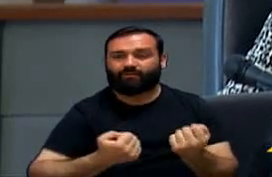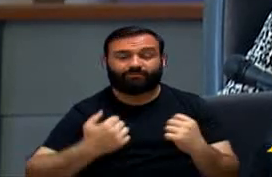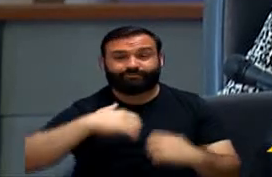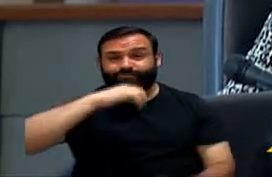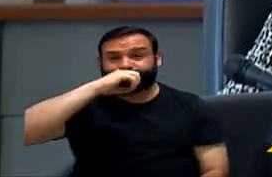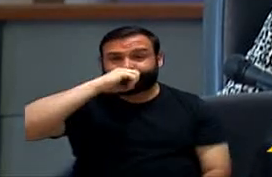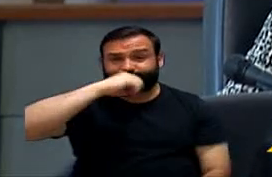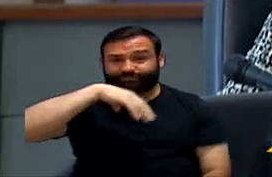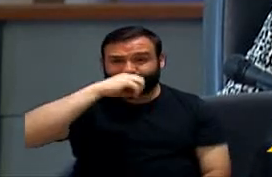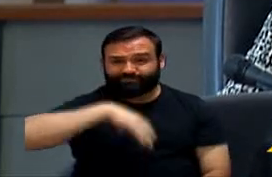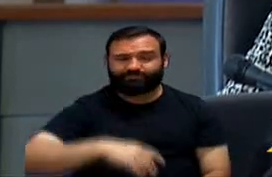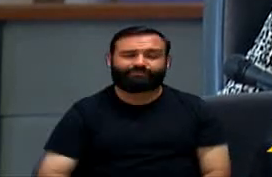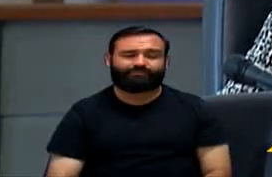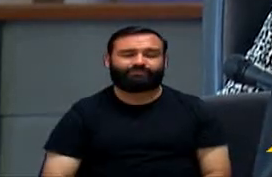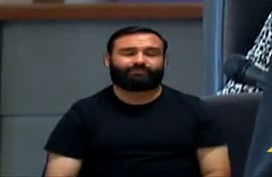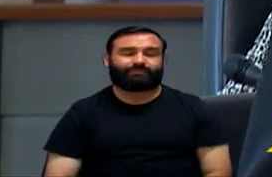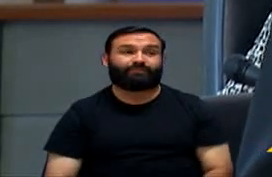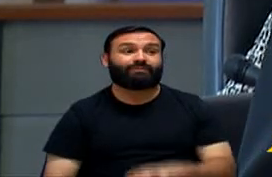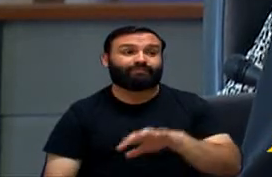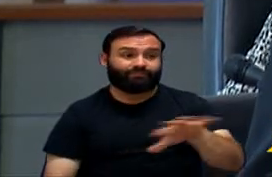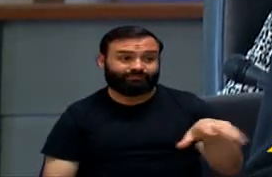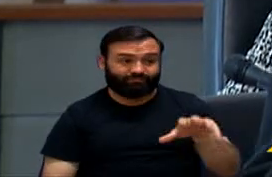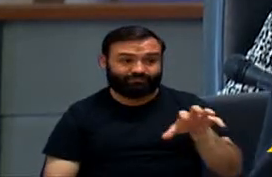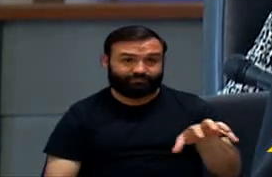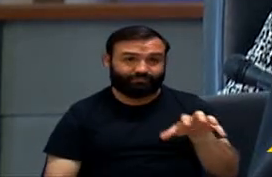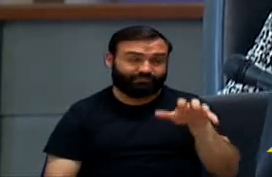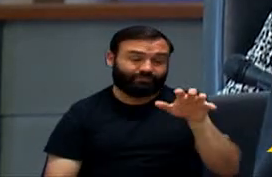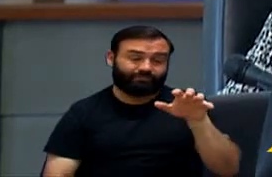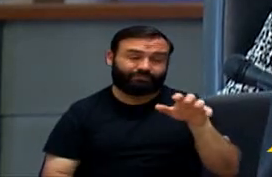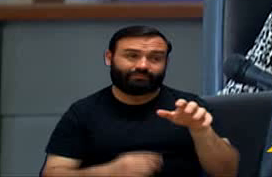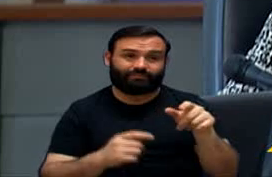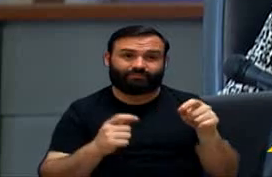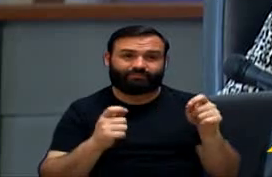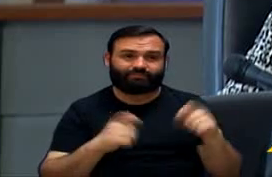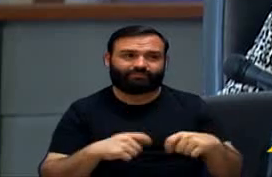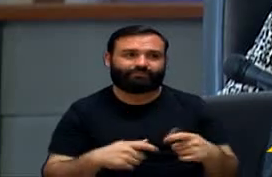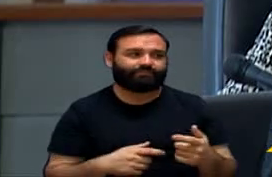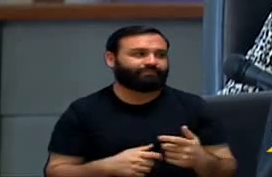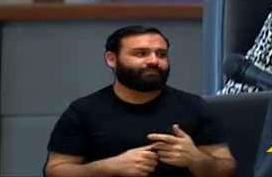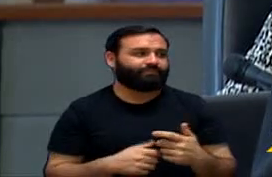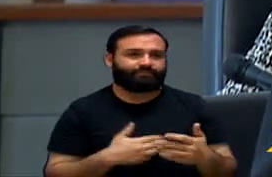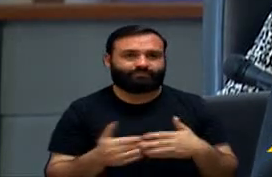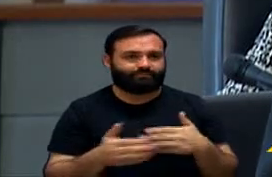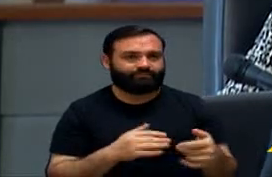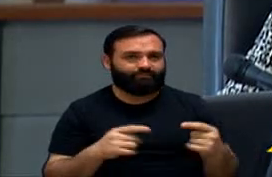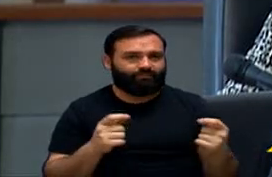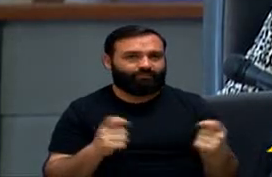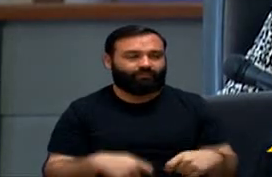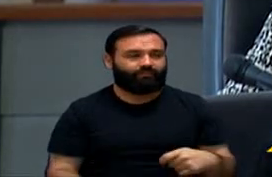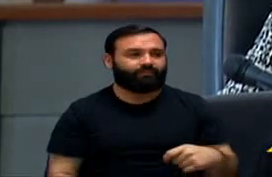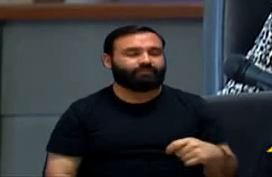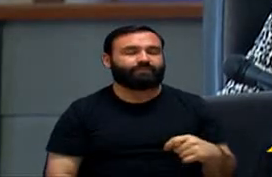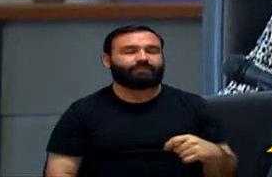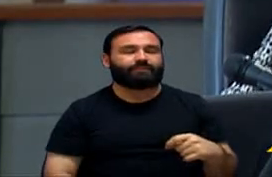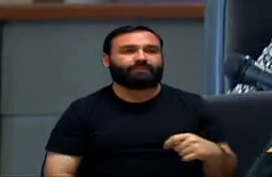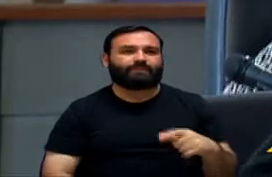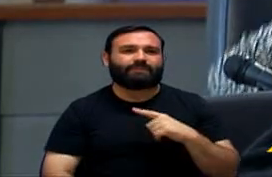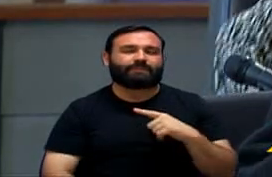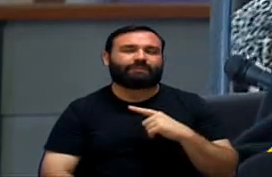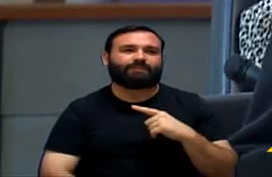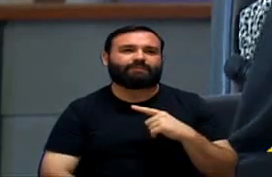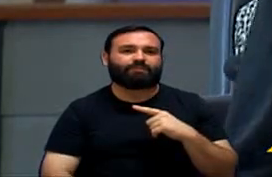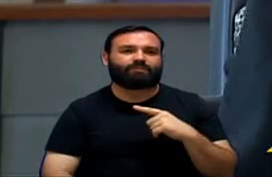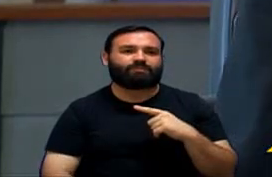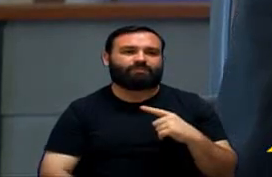respeito total para esses o que puder o que puder carregar nas